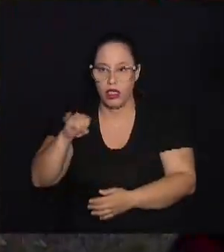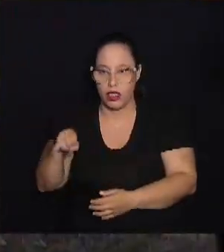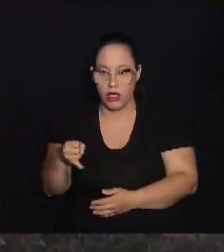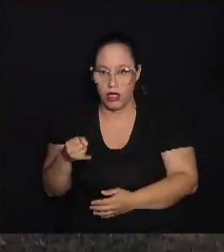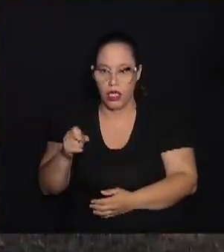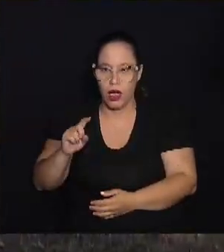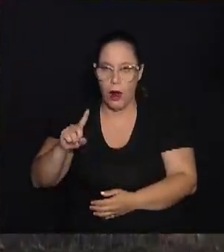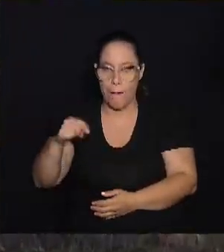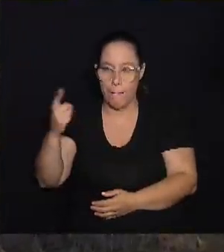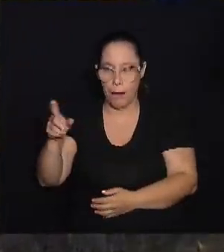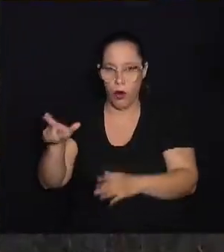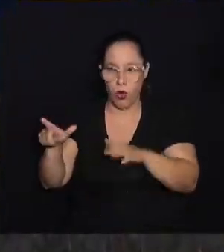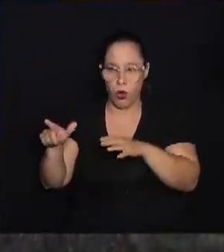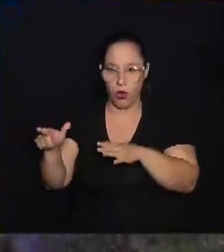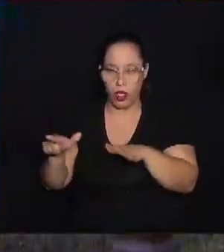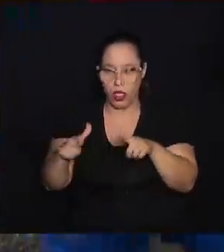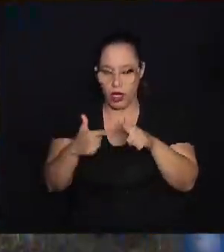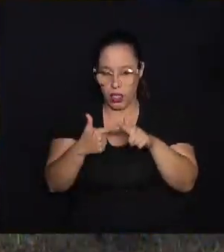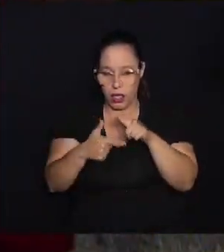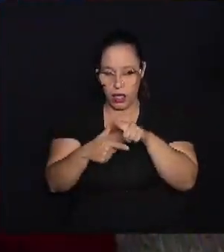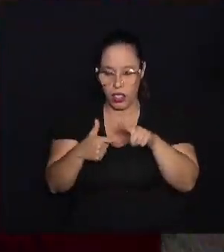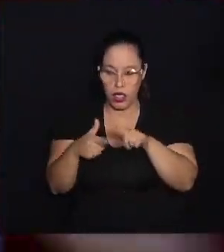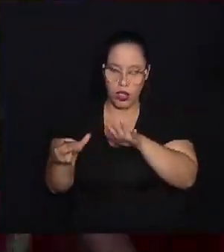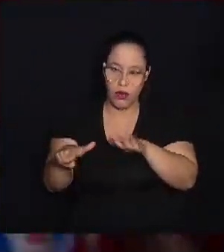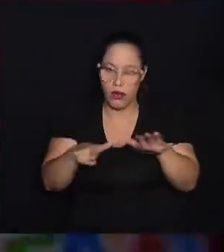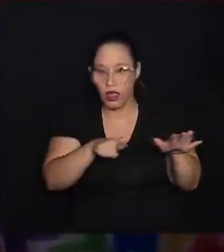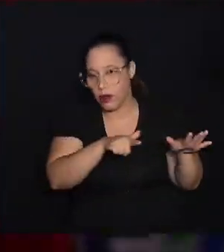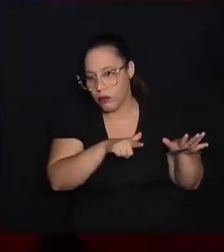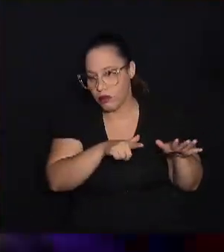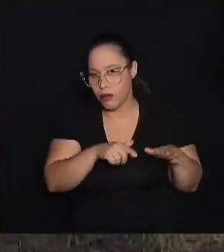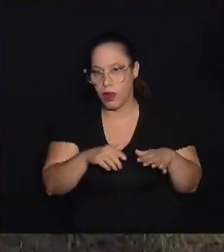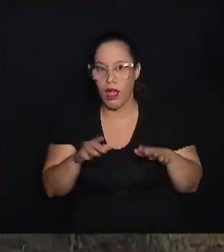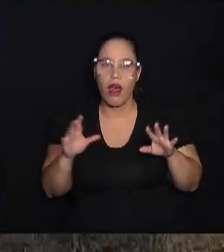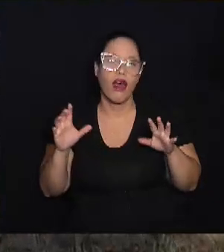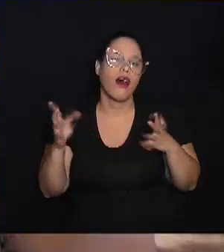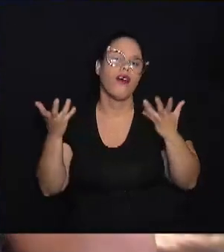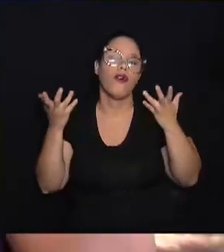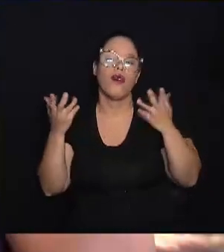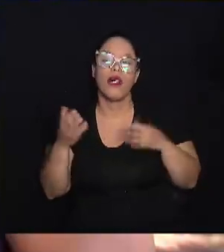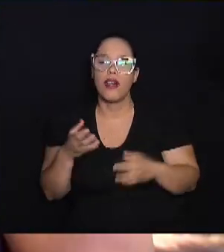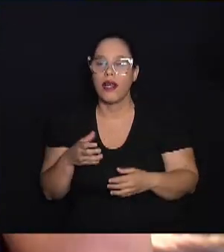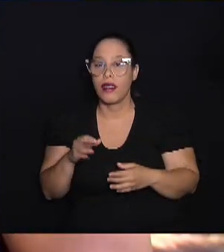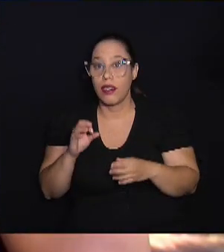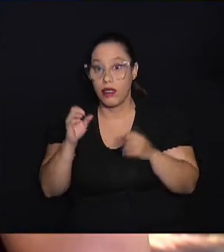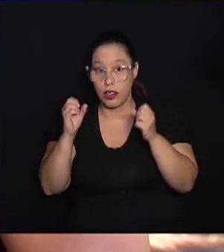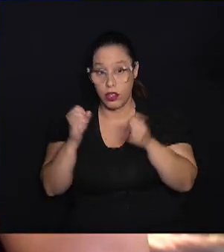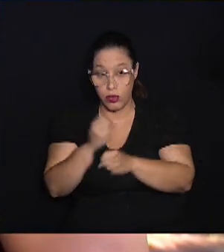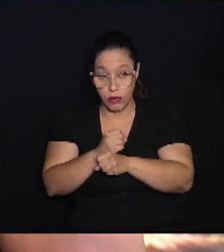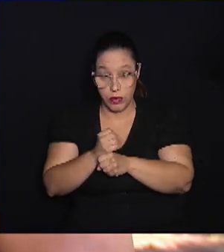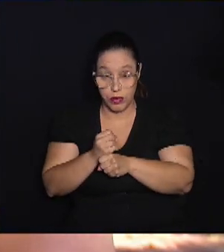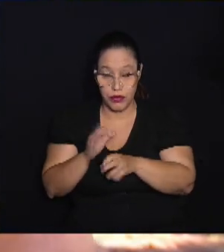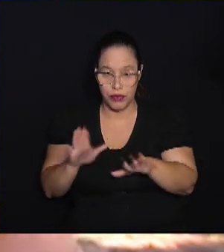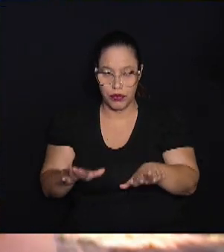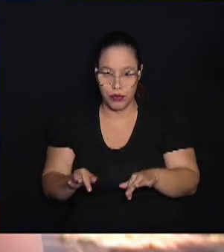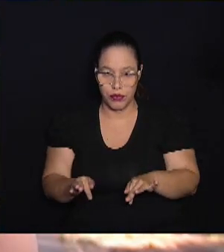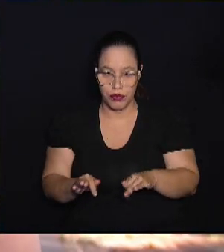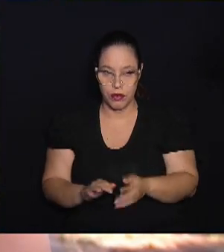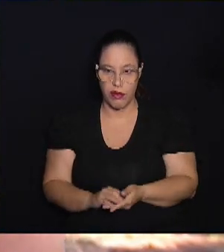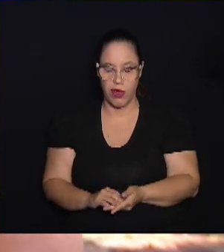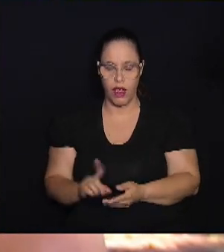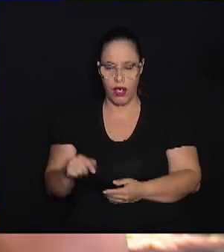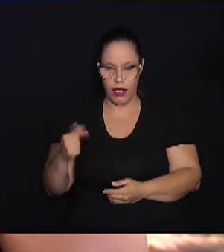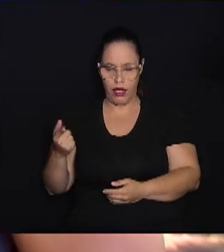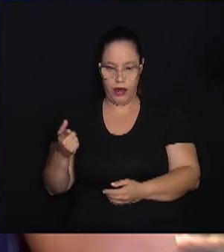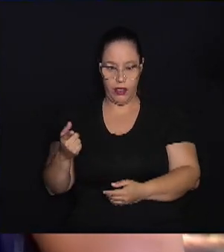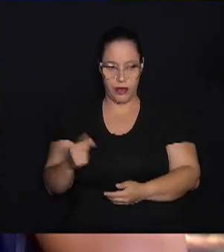semana. Devido às férias, a galera tá viajando, as festas de final de ano, né? E aqui, além dessas atividades,